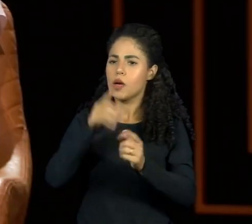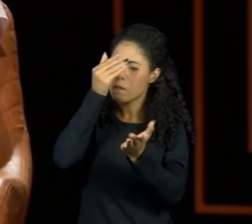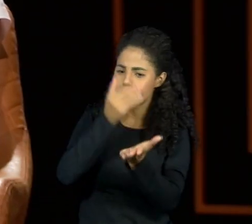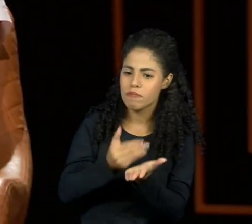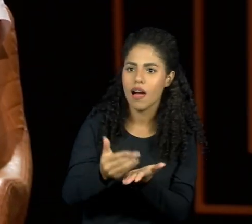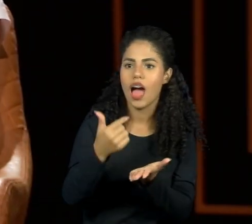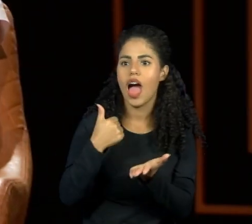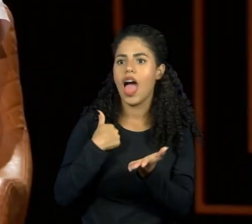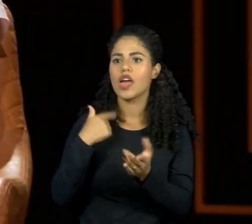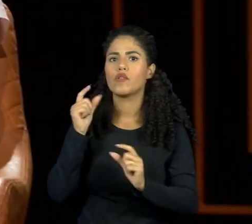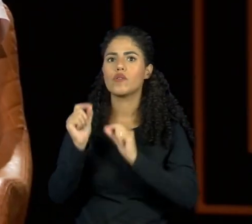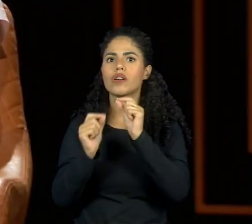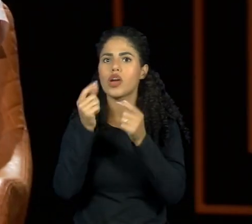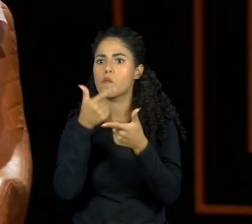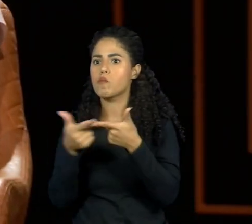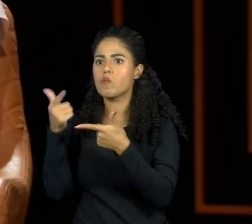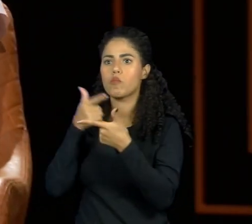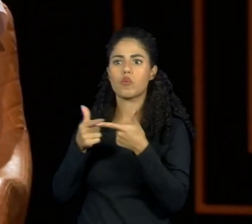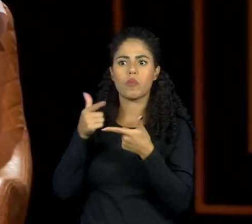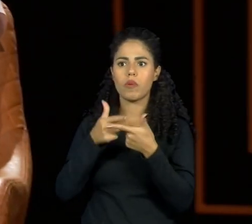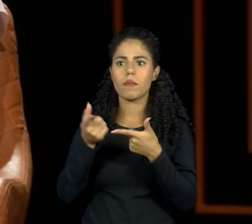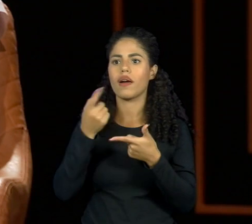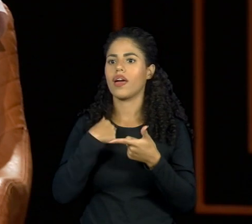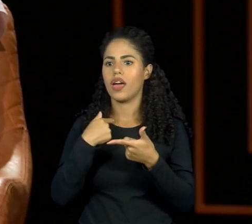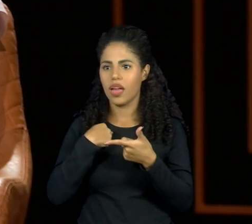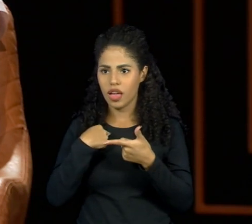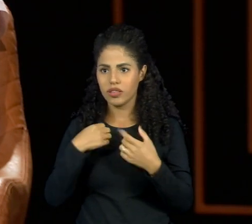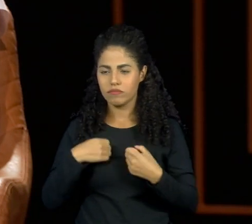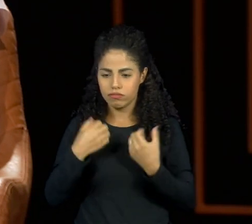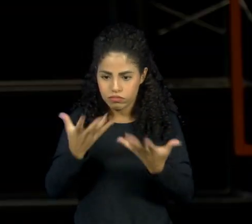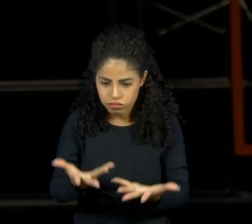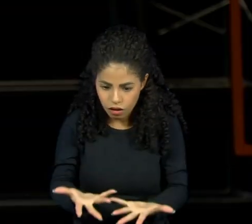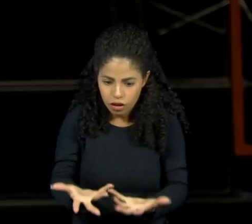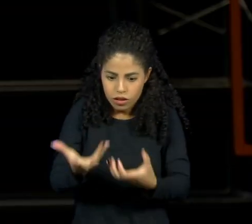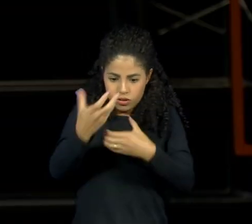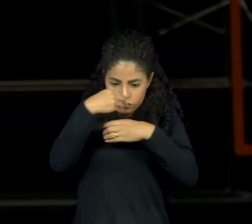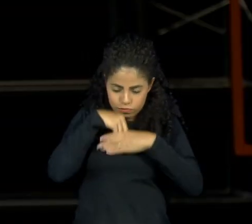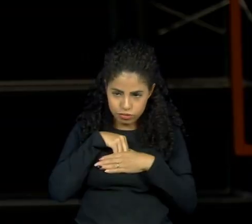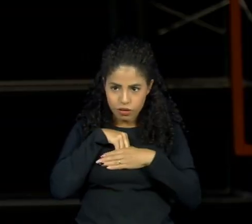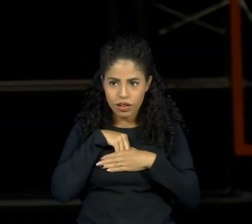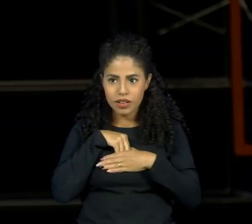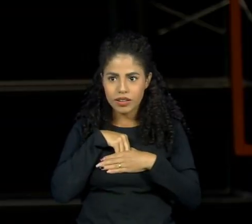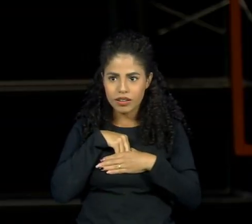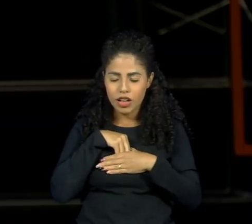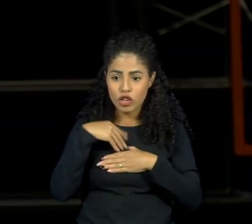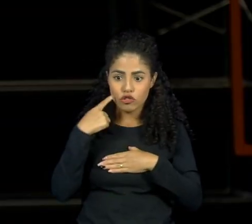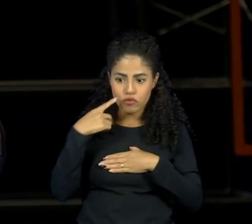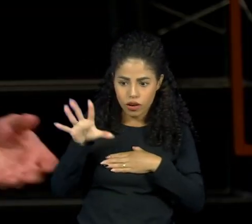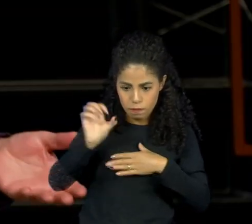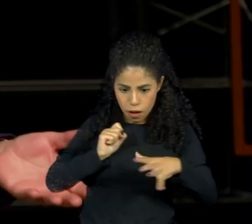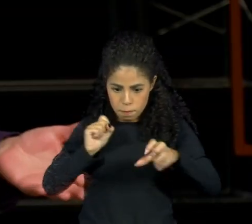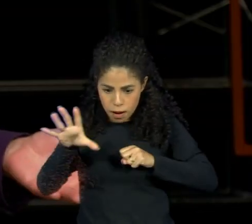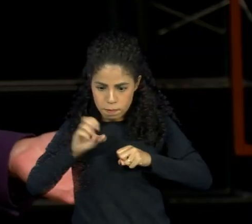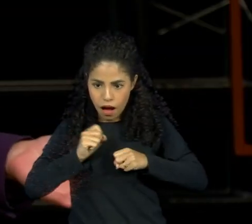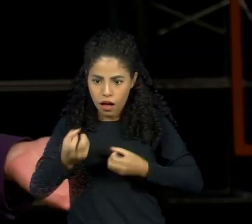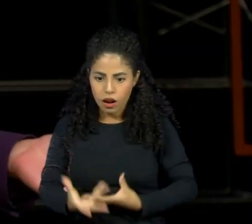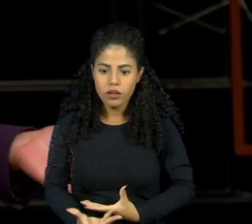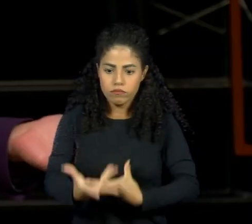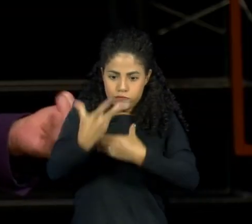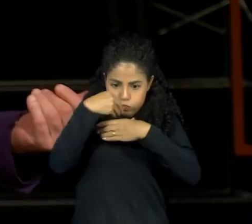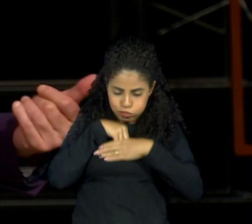nunca mais tive problema de dizer que eu trabalho de fora para dentro. Quando a gente fala trabalho de fora para dentro, quer dizer, você cria primeiro, vamos dizer,